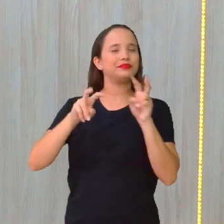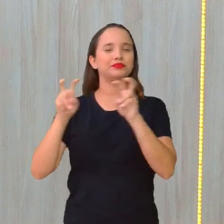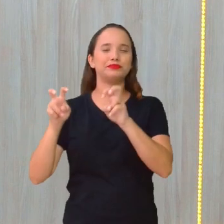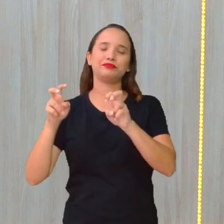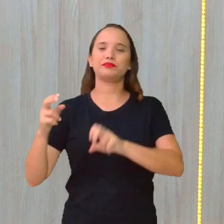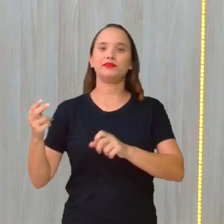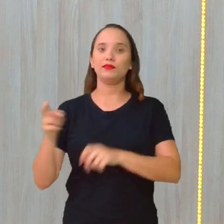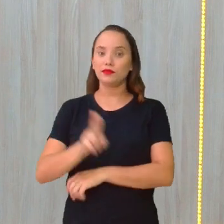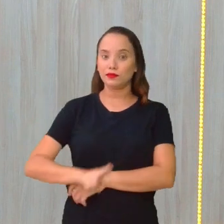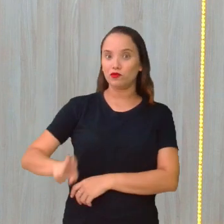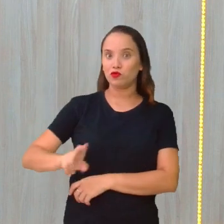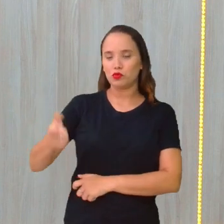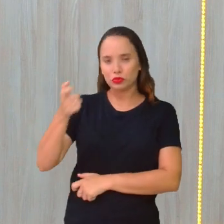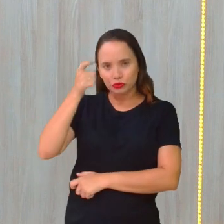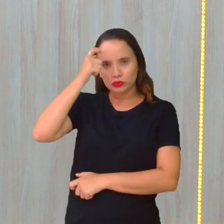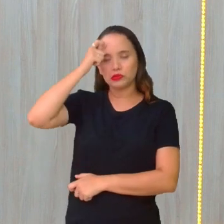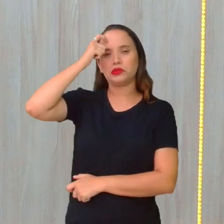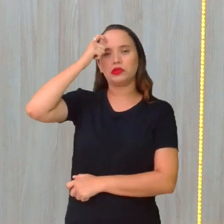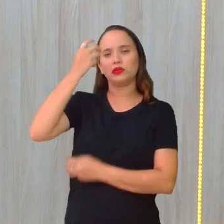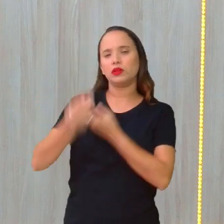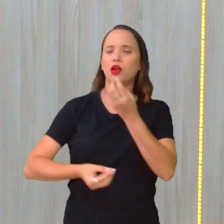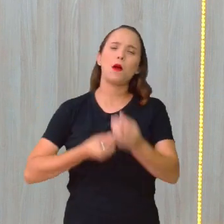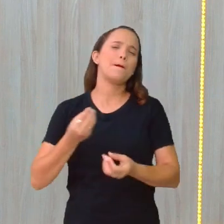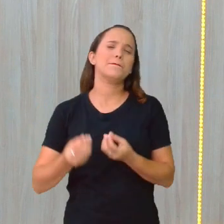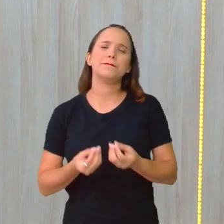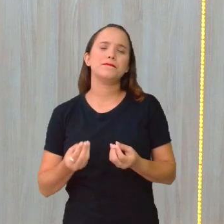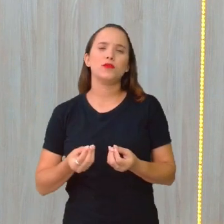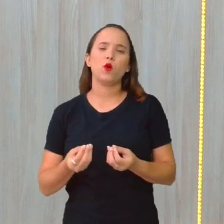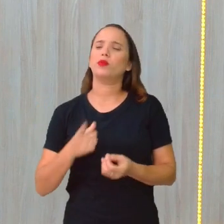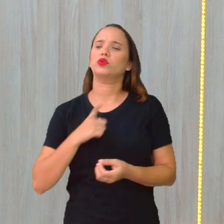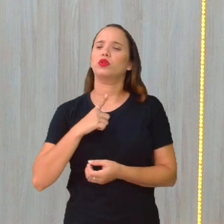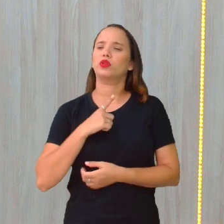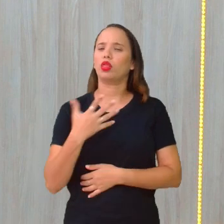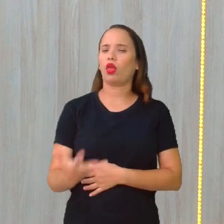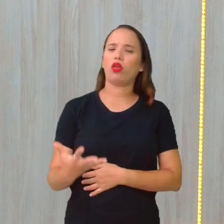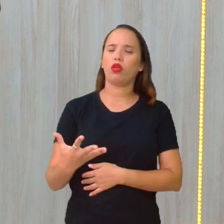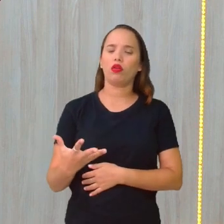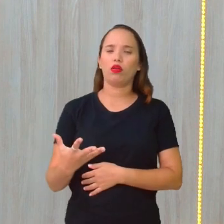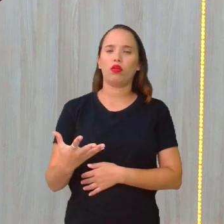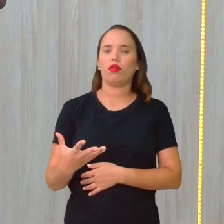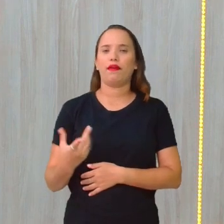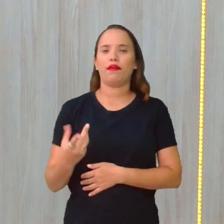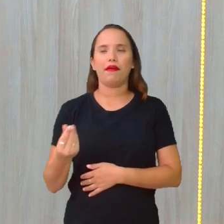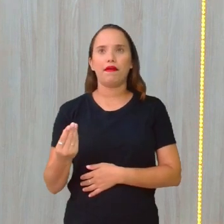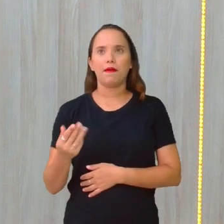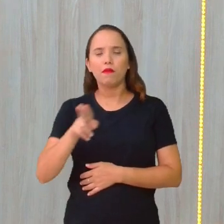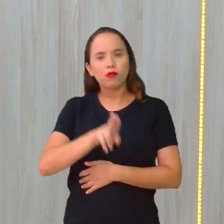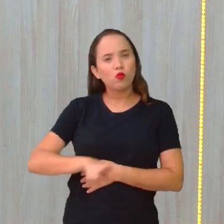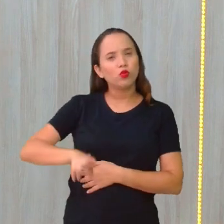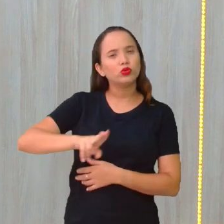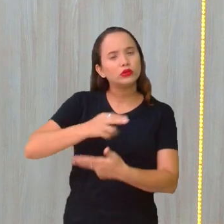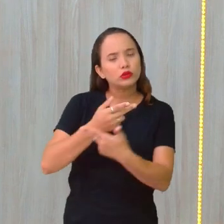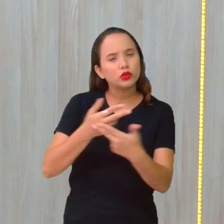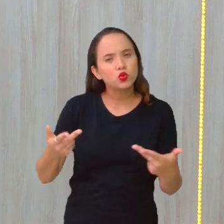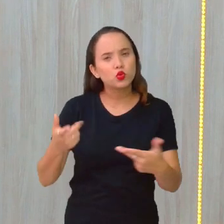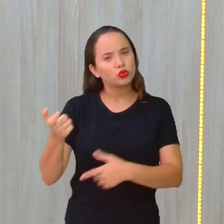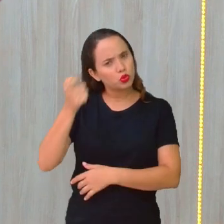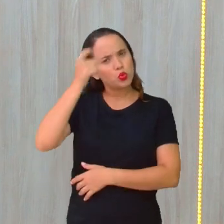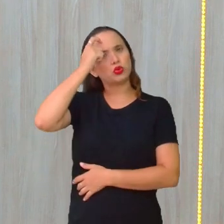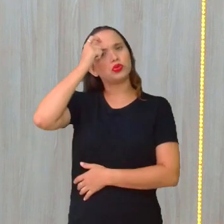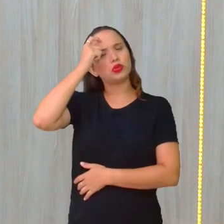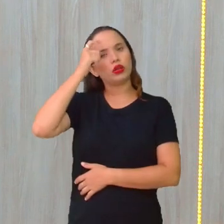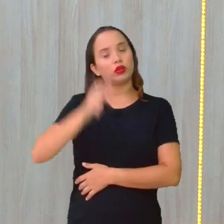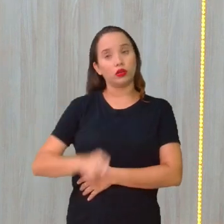consumo consciente. Como é que a gente vai fazer para consumir de forma consciente e não